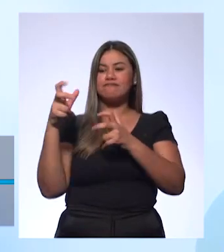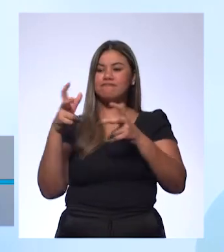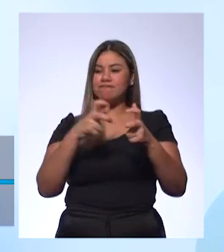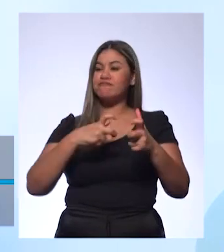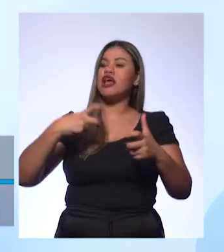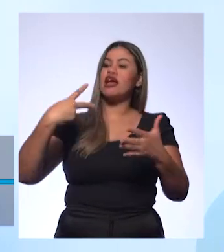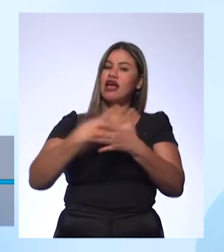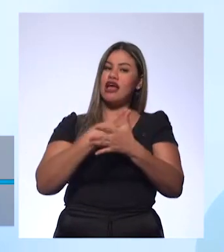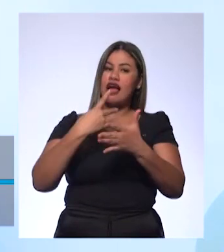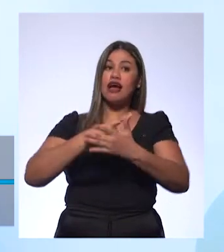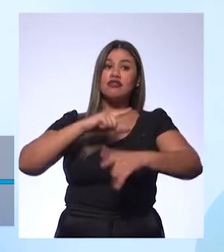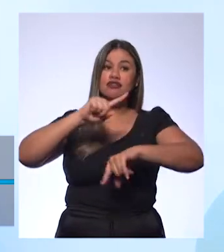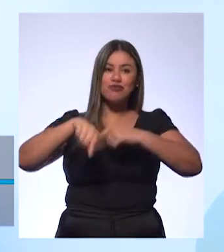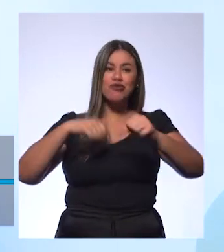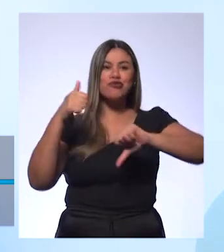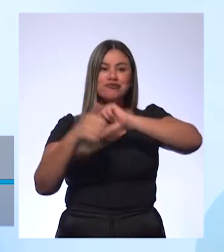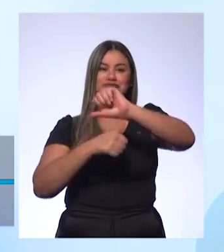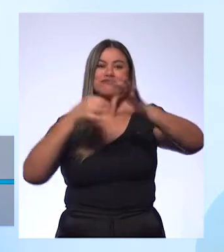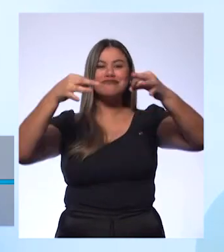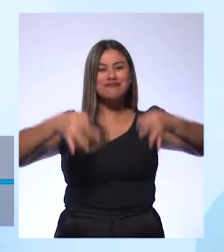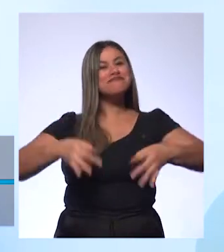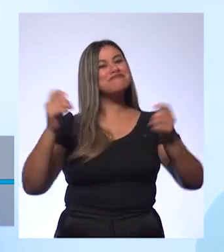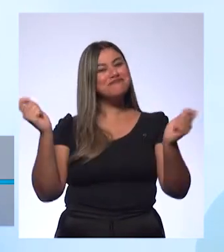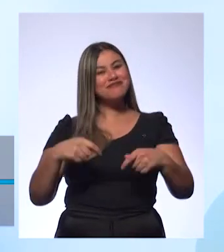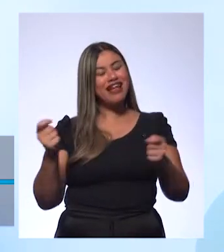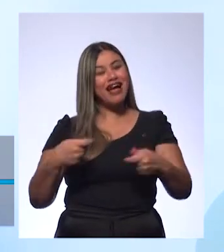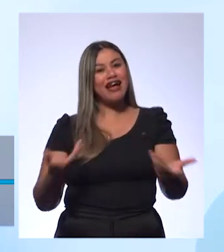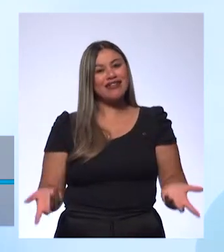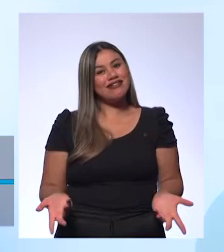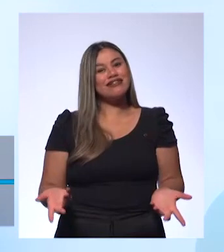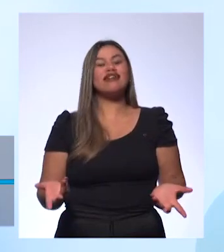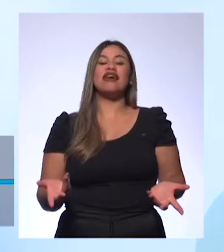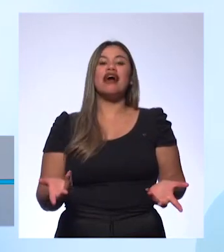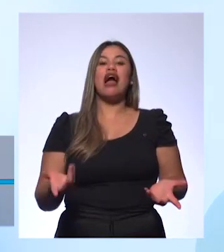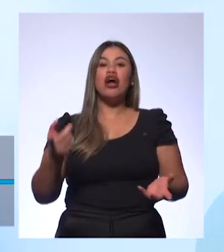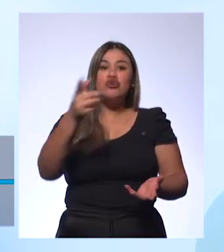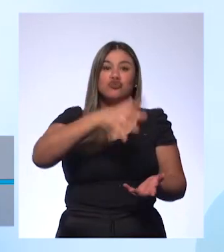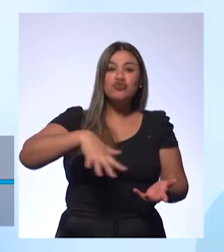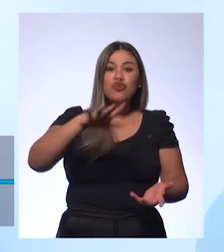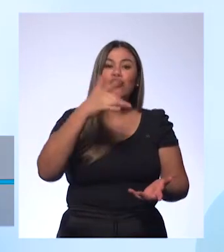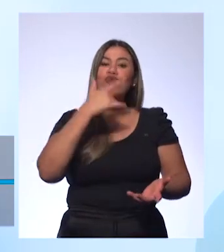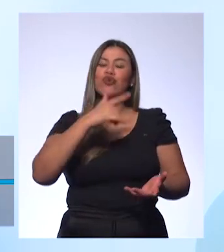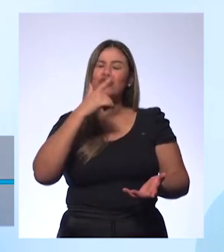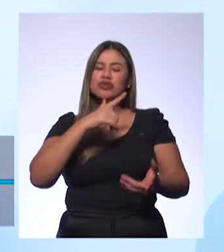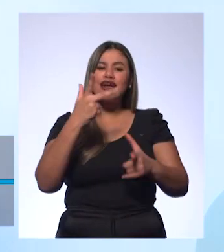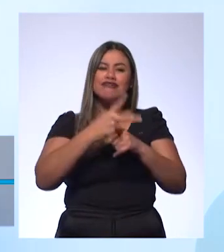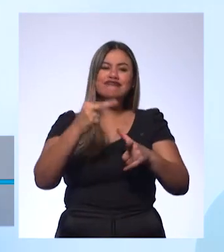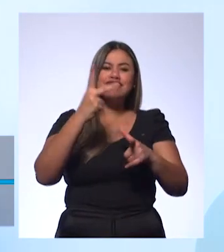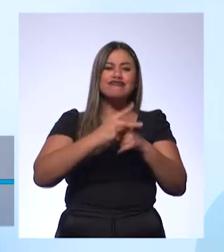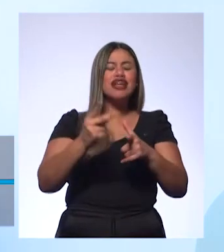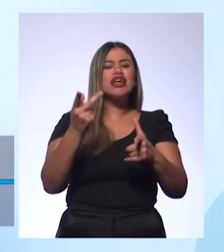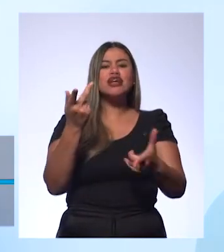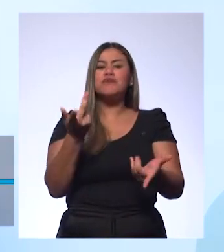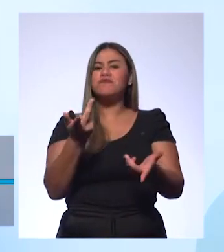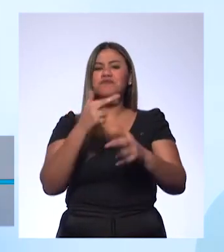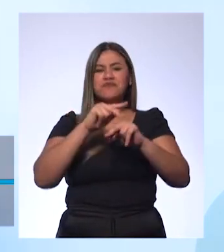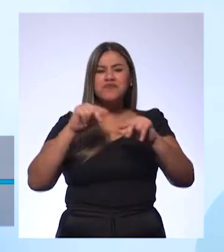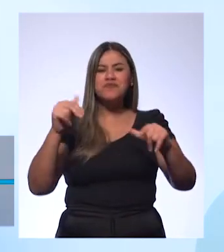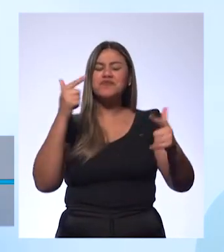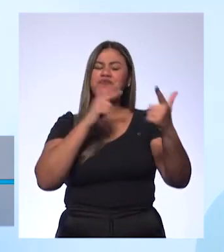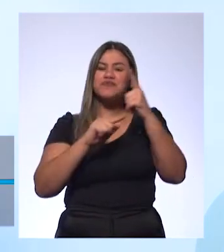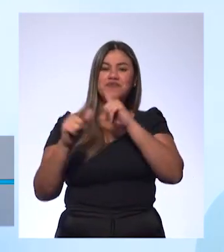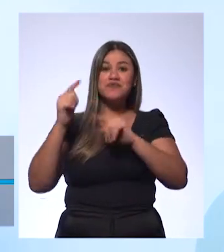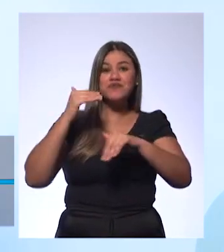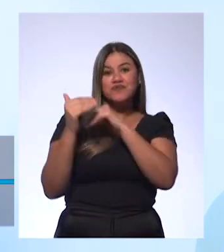vai acertar da próxima vez. É assim que vocês vão conseguir vencer, conseguir conquistar aquilo que vocês precisam